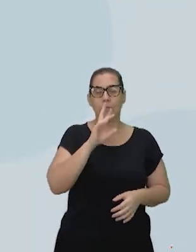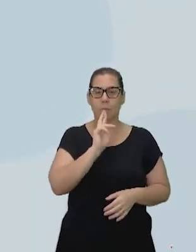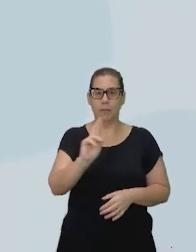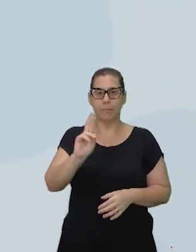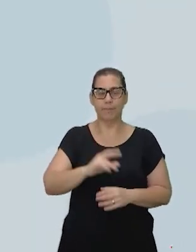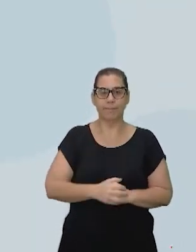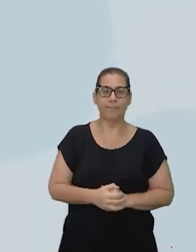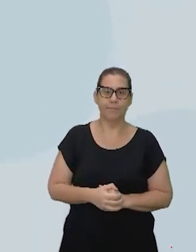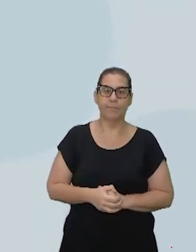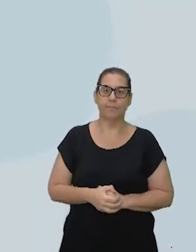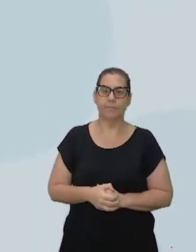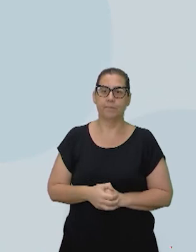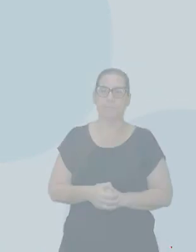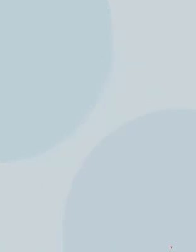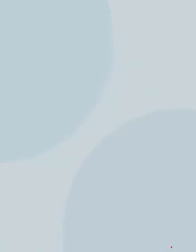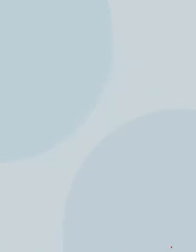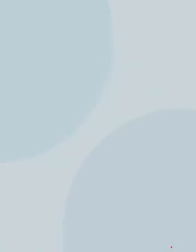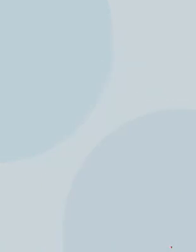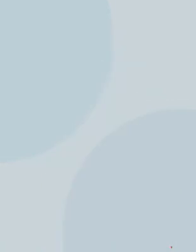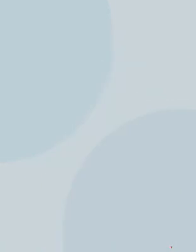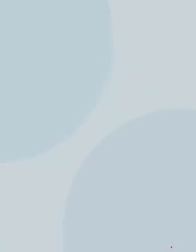responder.